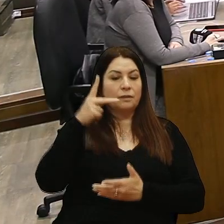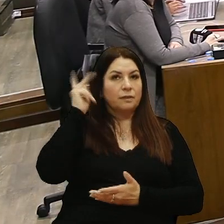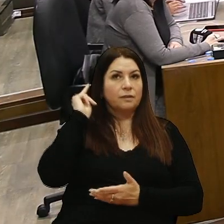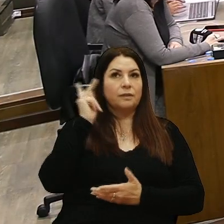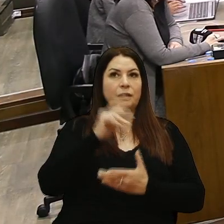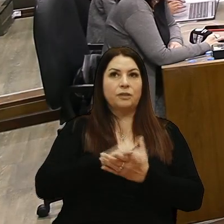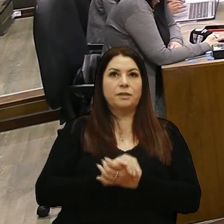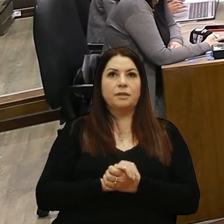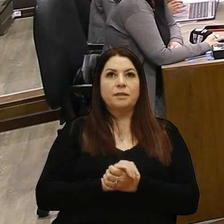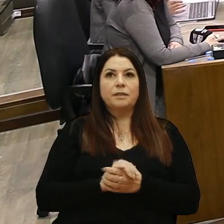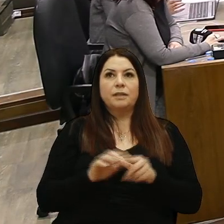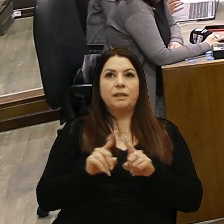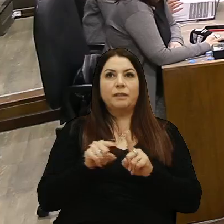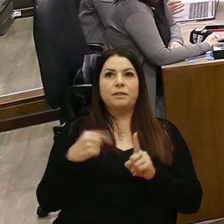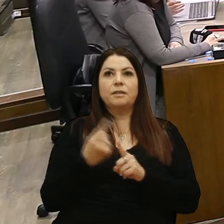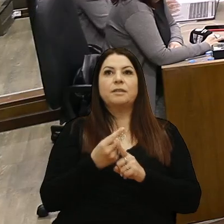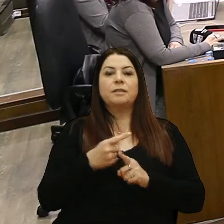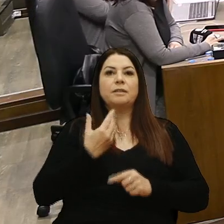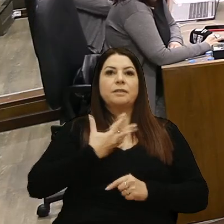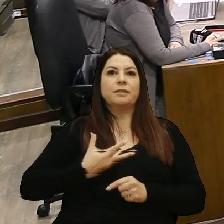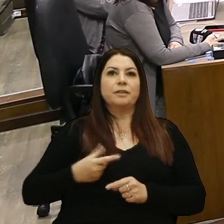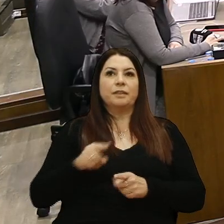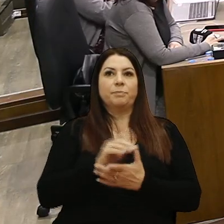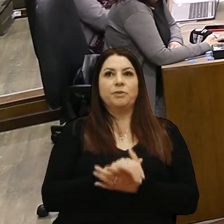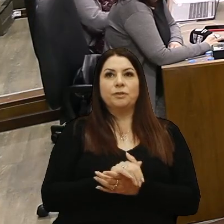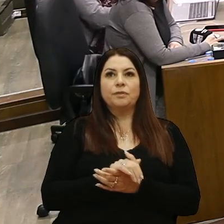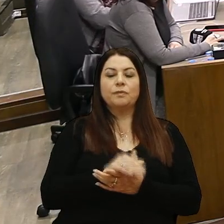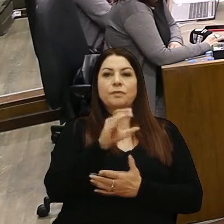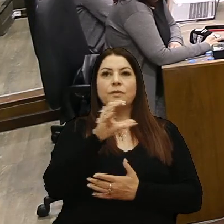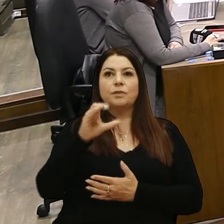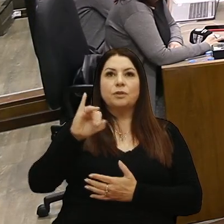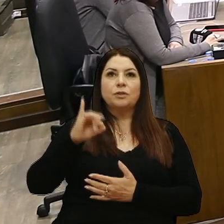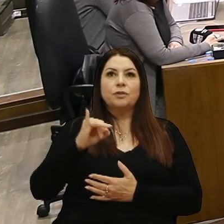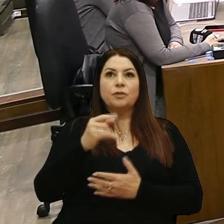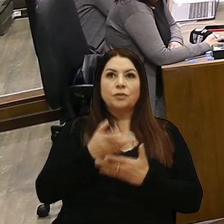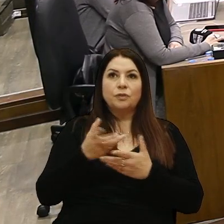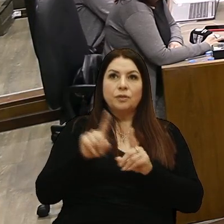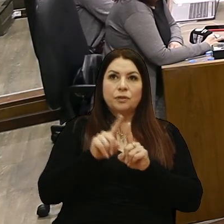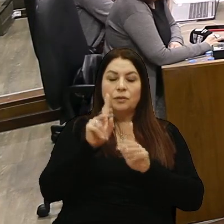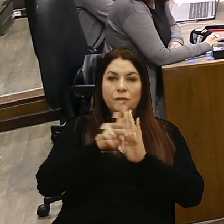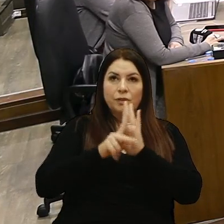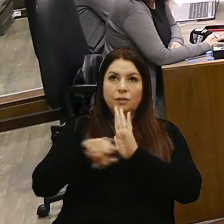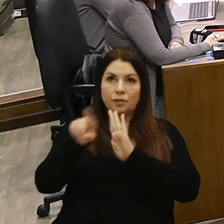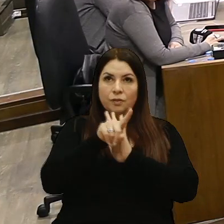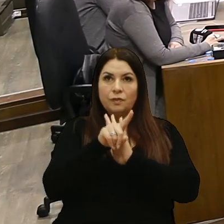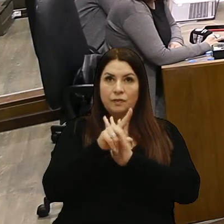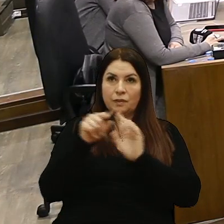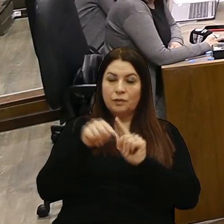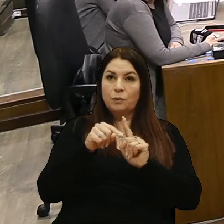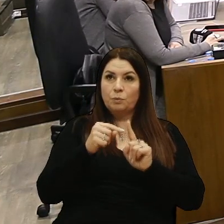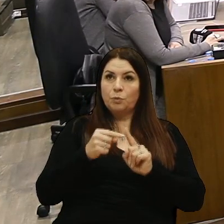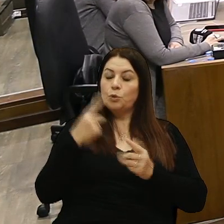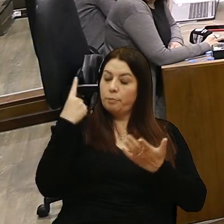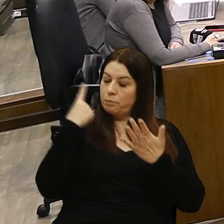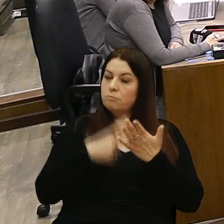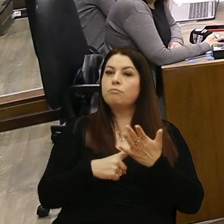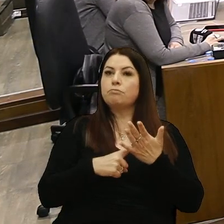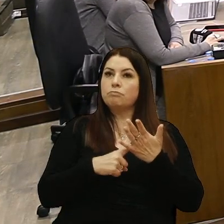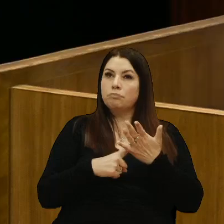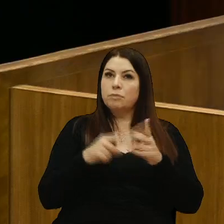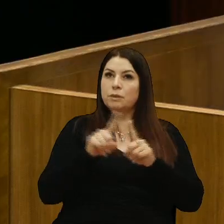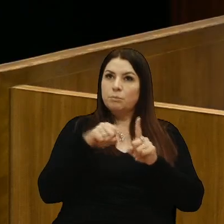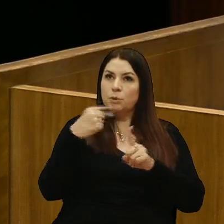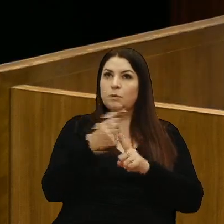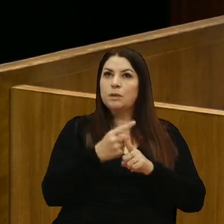quê? Porque a gente cansou, né? Eu faço parte da CCJ e todos os meus projetos eu sou muito comprometida para que